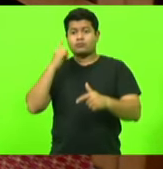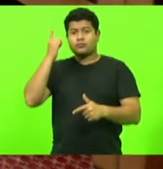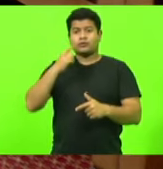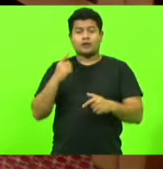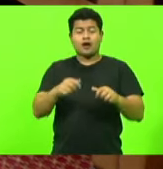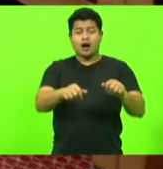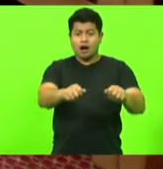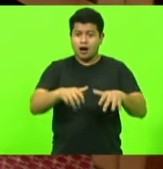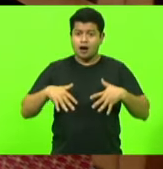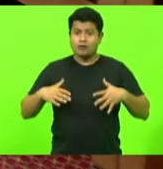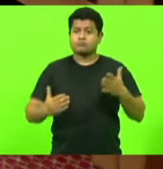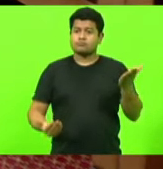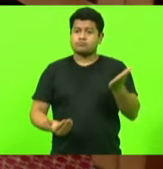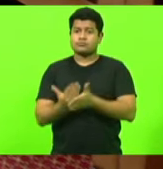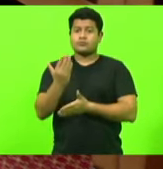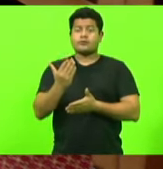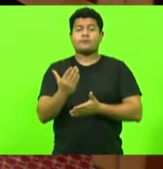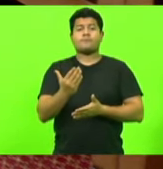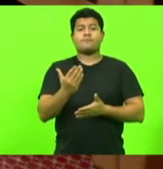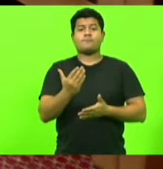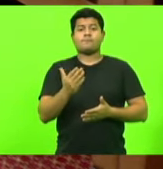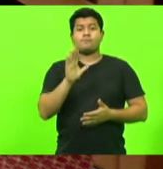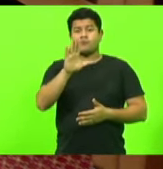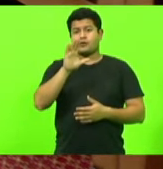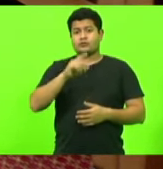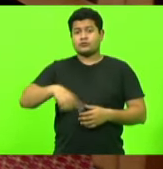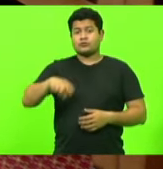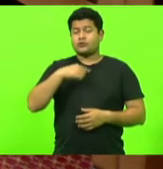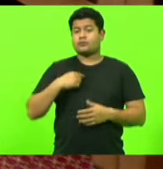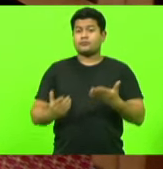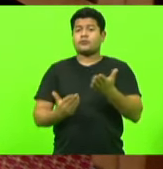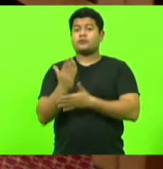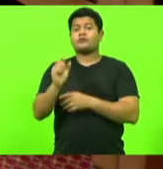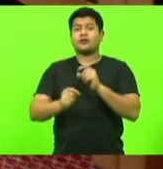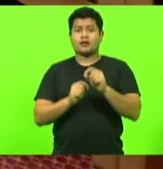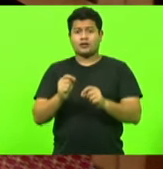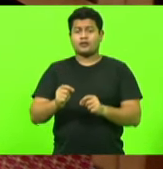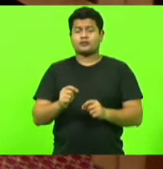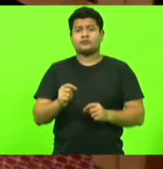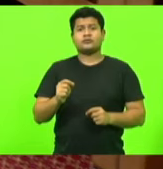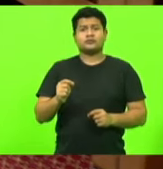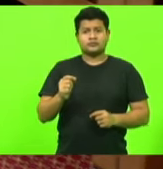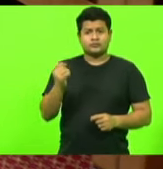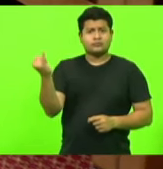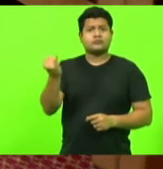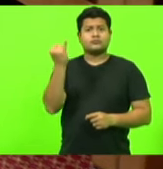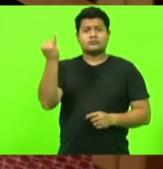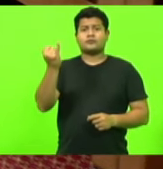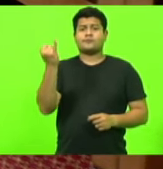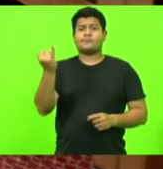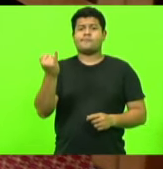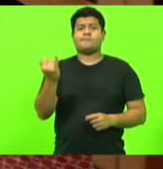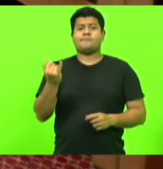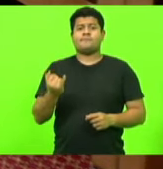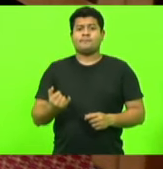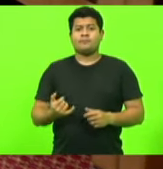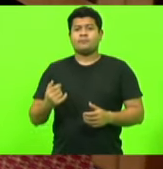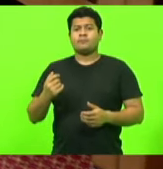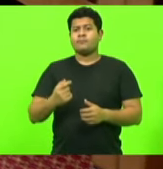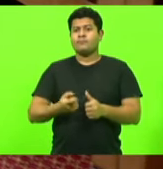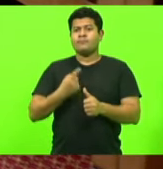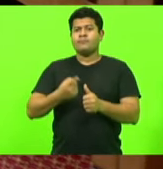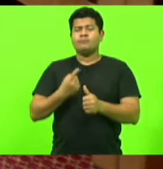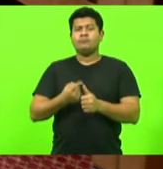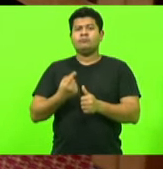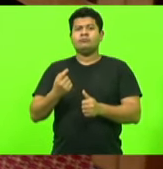também. Mas, mais que isso, nós aprovamos algo importante. Inclusive, o primeiro deputado a se manifestar a favor